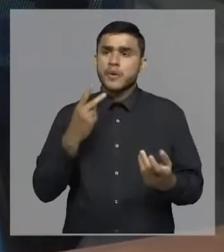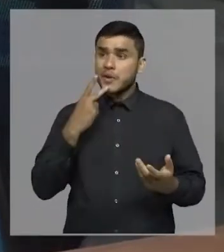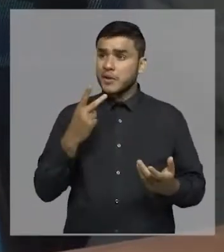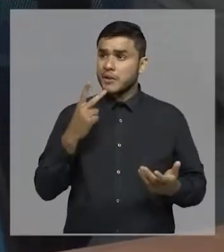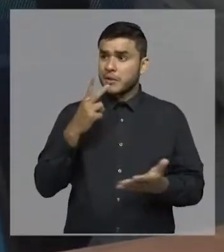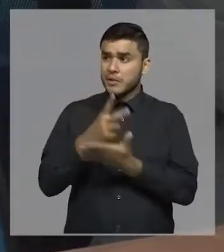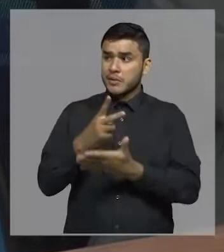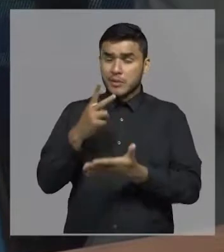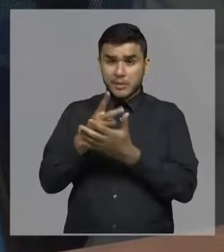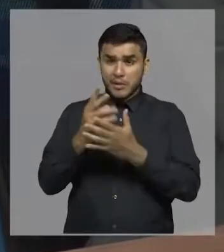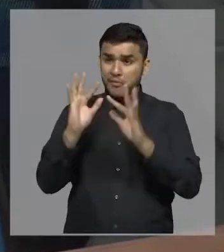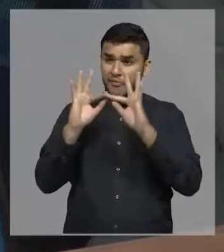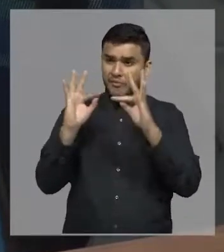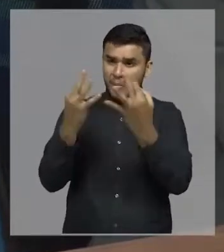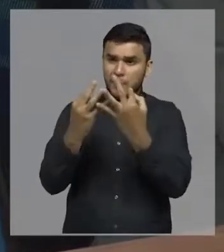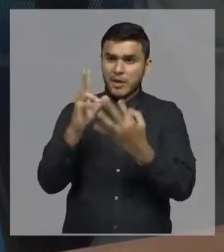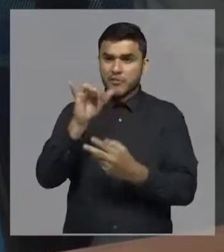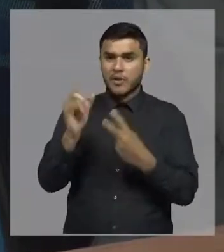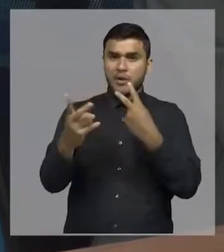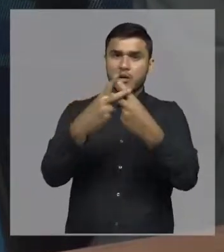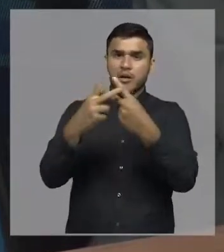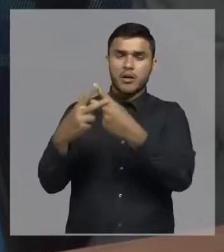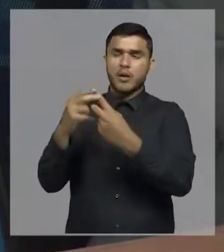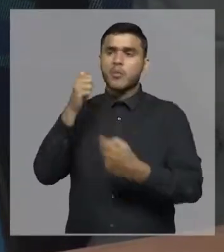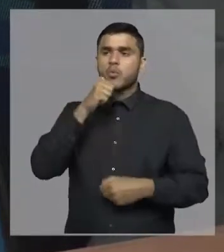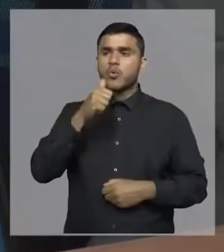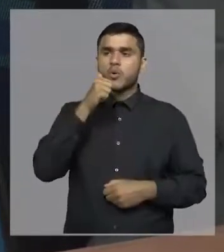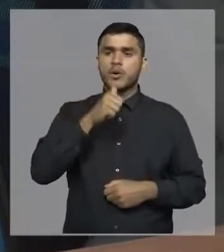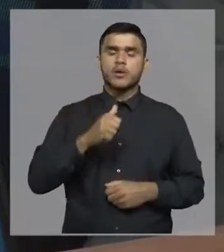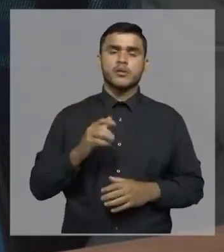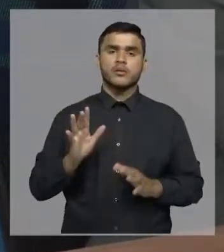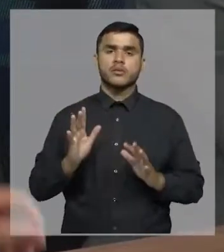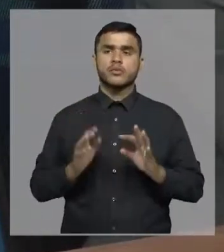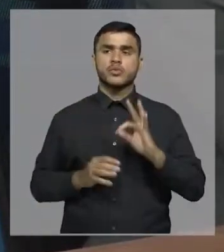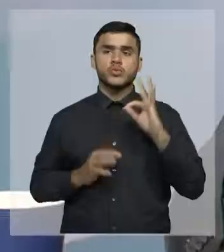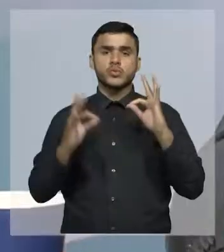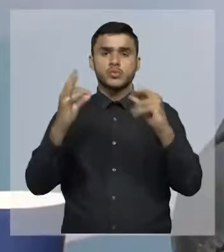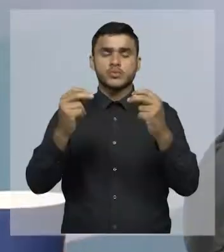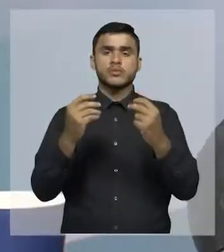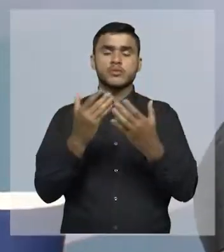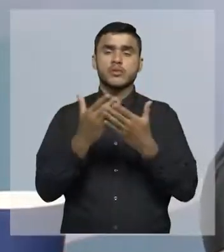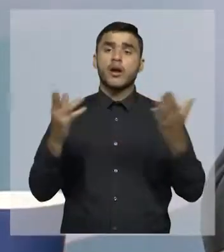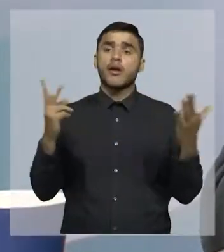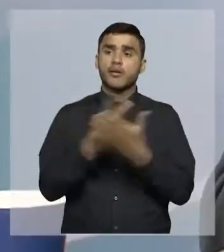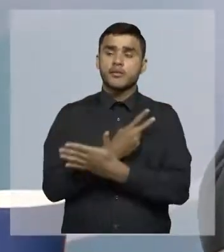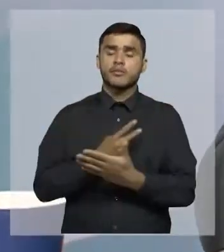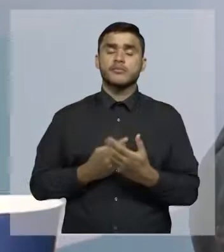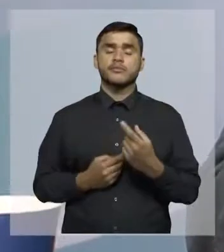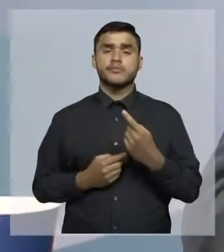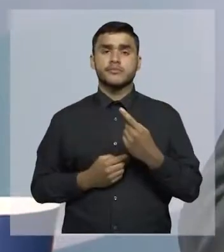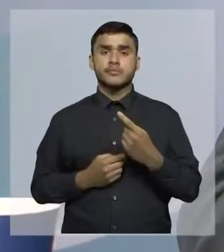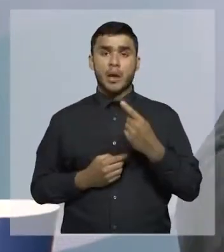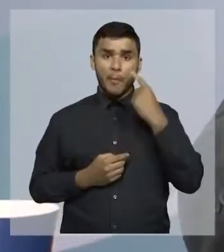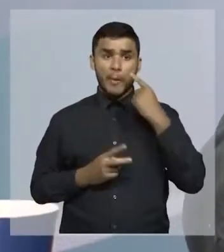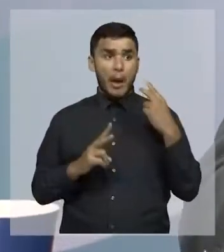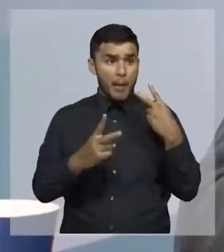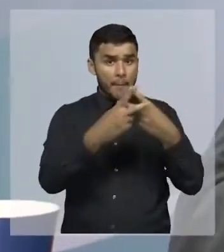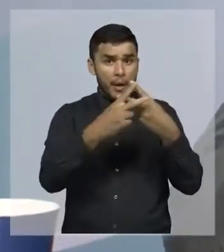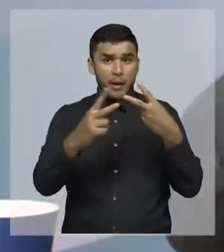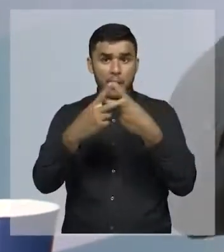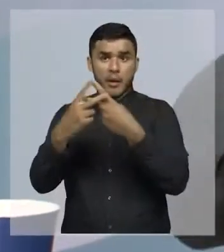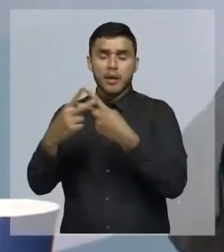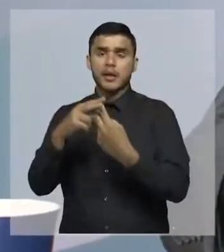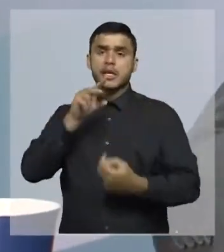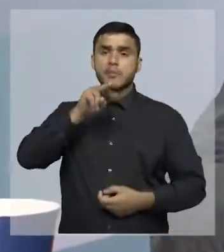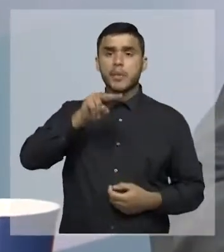só para um lado, não, mas para o outro lado. Mas não por ser mulher, porque, por exemplo... A questão não é essa, eu estou dizendo que houve prisões efetuadas de